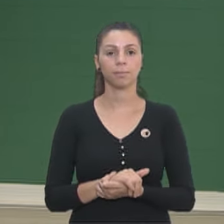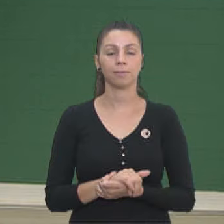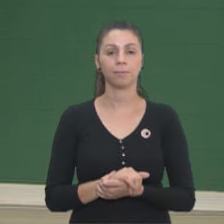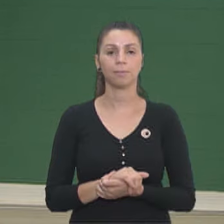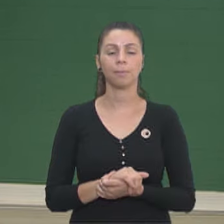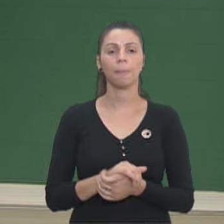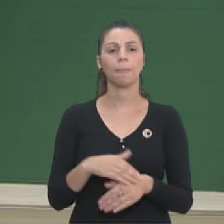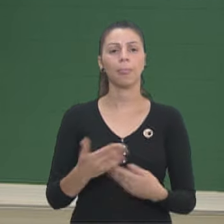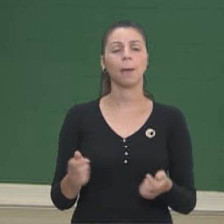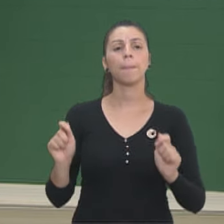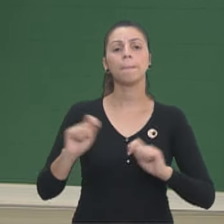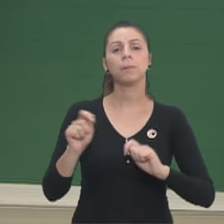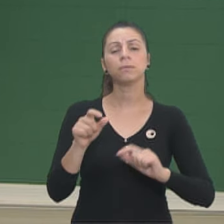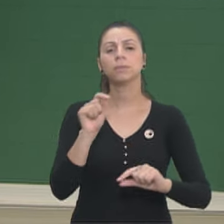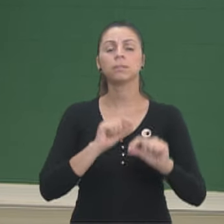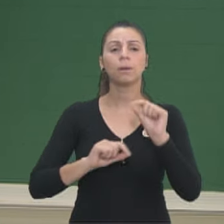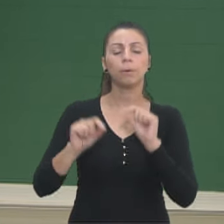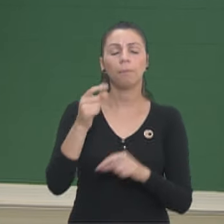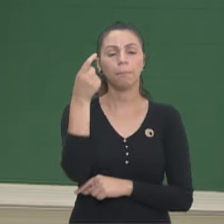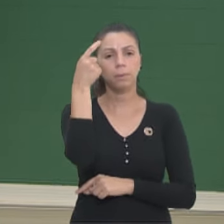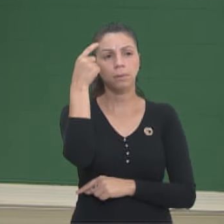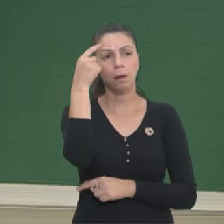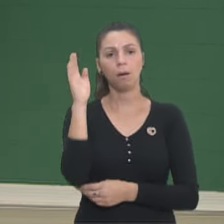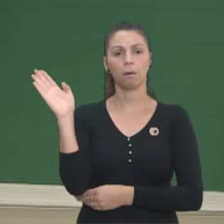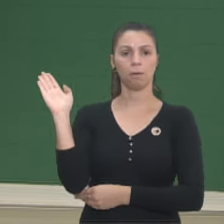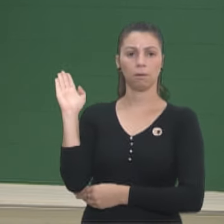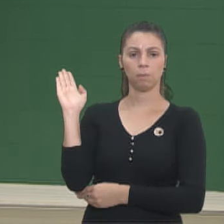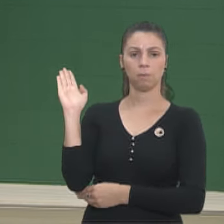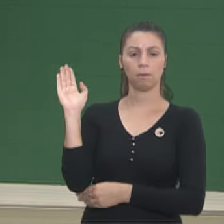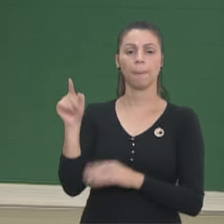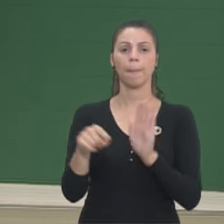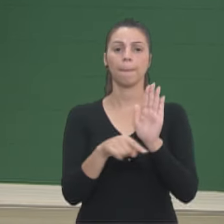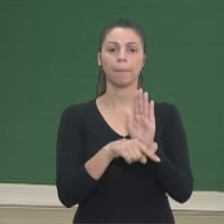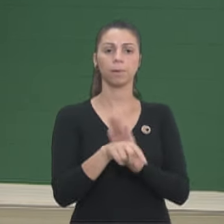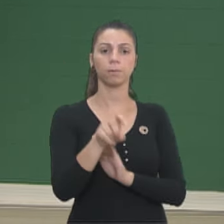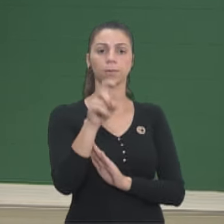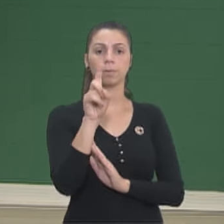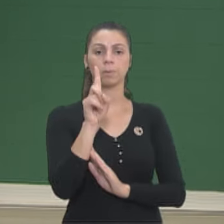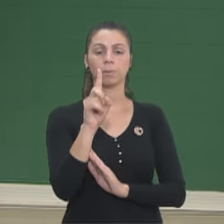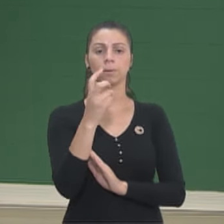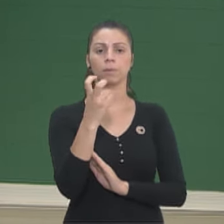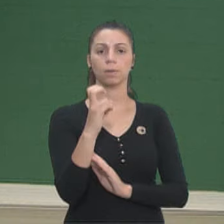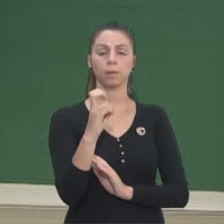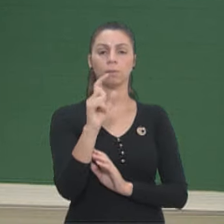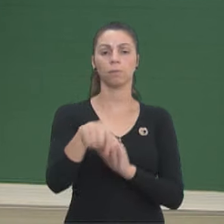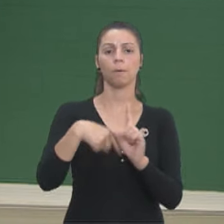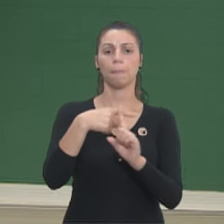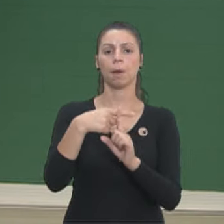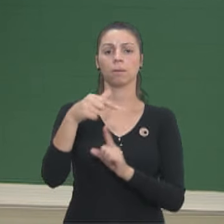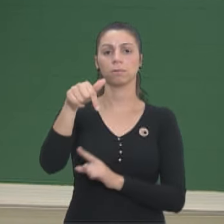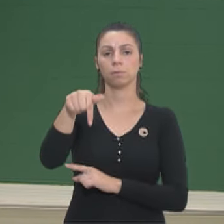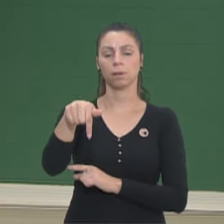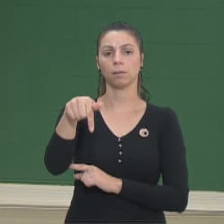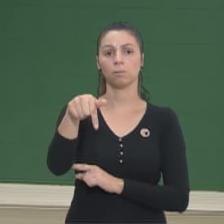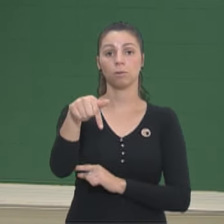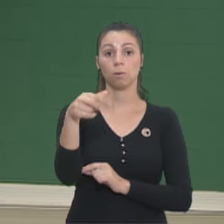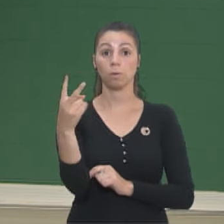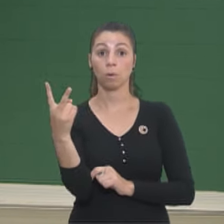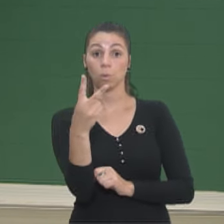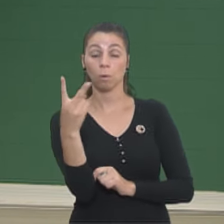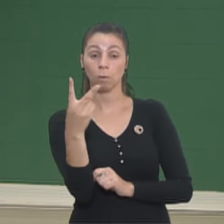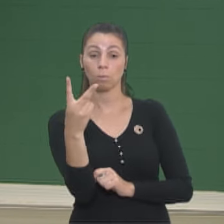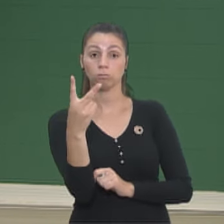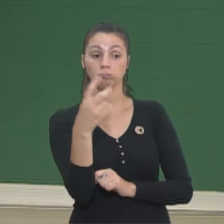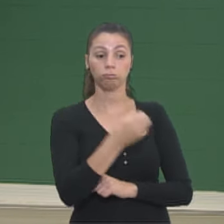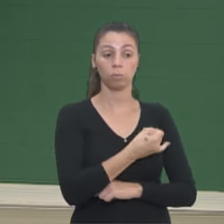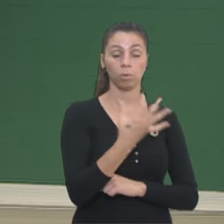E essa continha vai dar quanto? Vamos pensar? Menos 15 com mais 7, dois números inteiros de sinais diferentes,